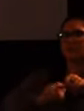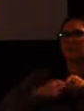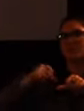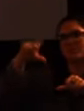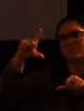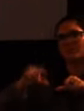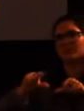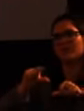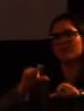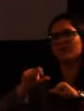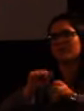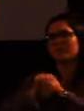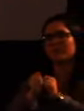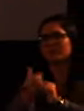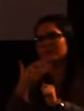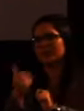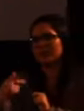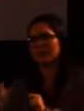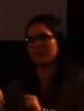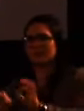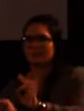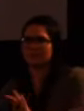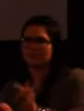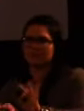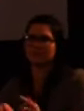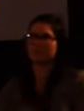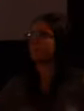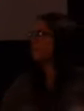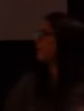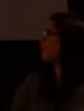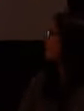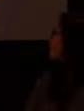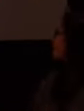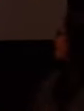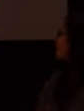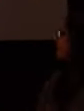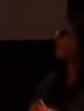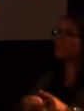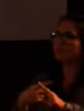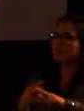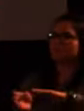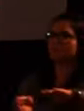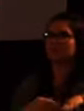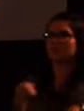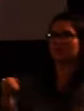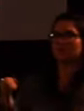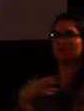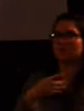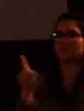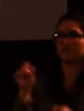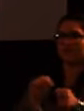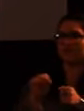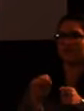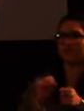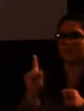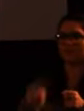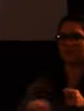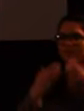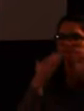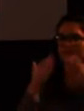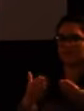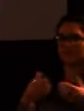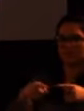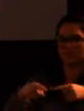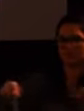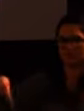melhor o projeto àquela situação. Pode passar. A grande novidade é essa definição de frente à área máxima do